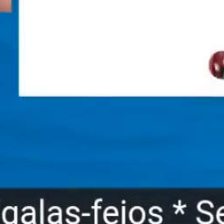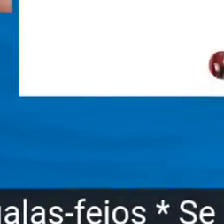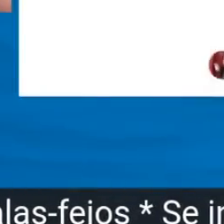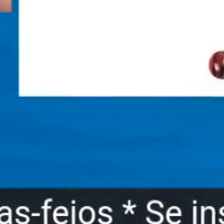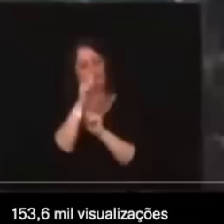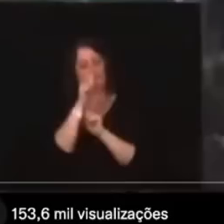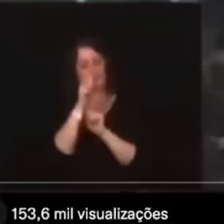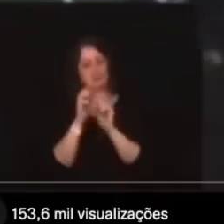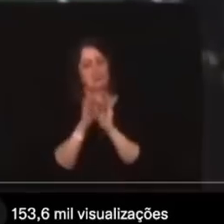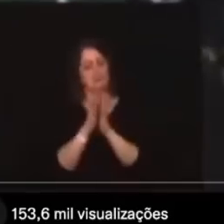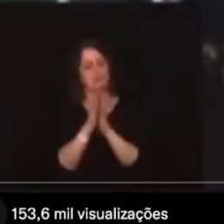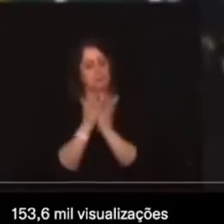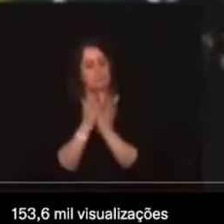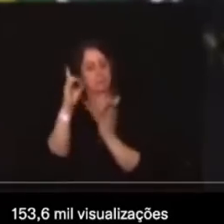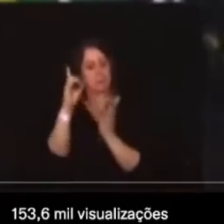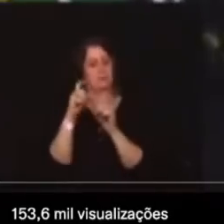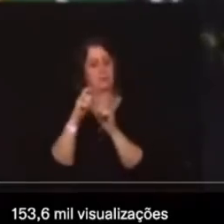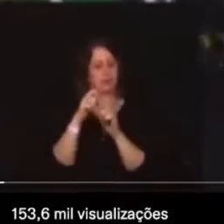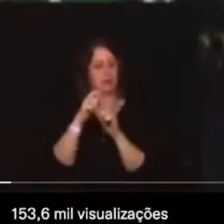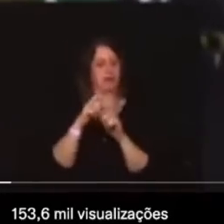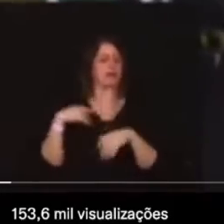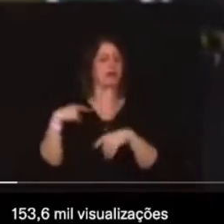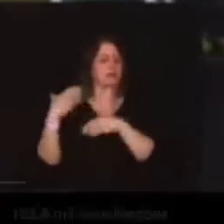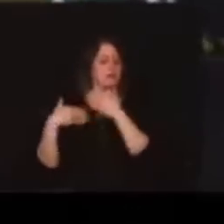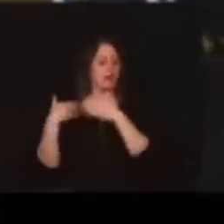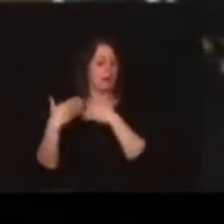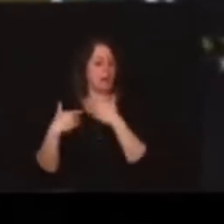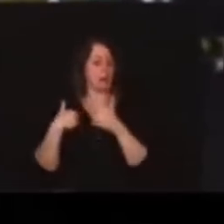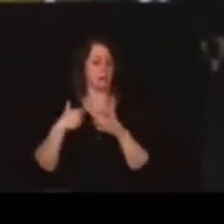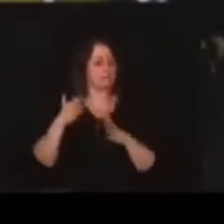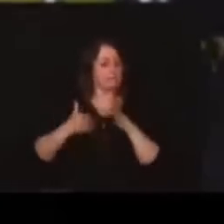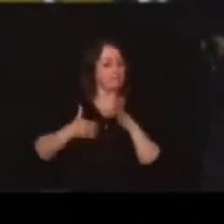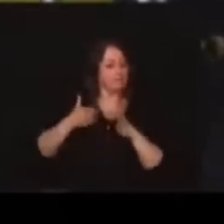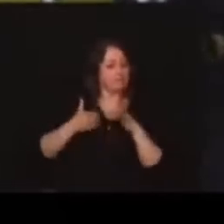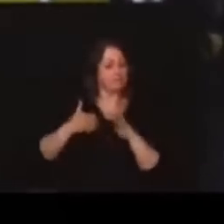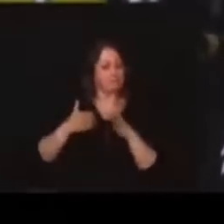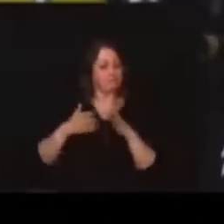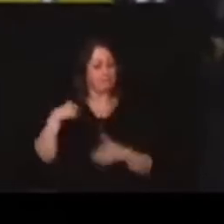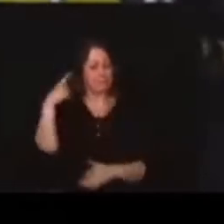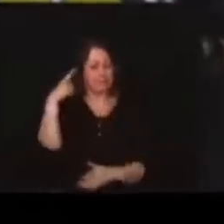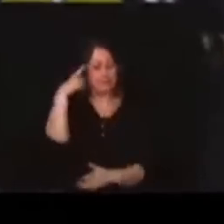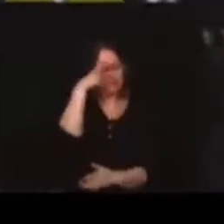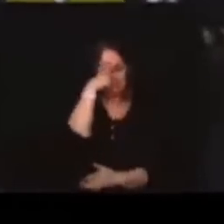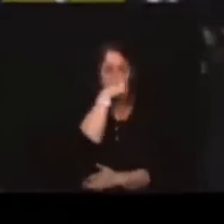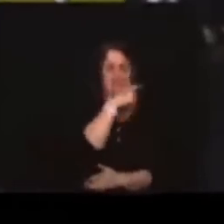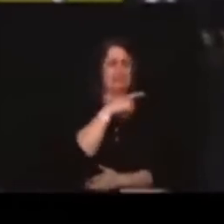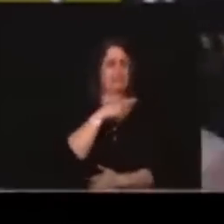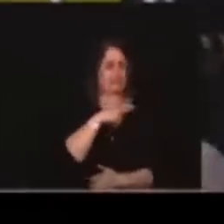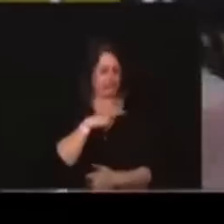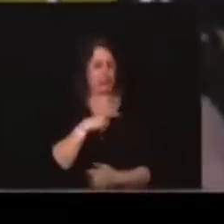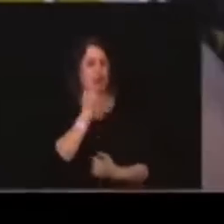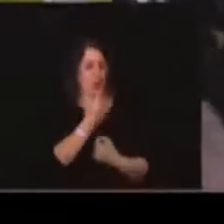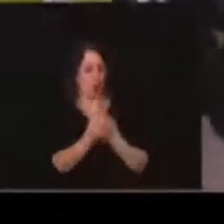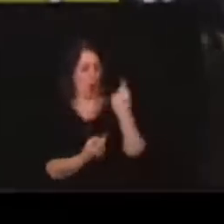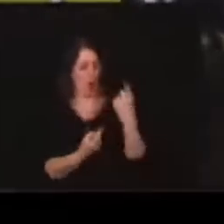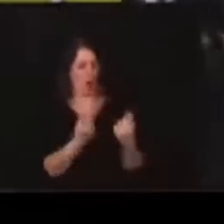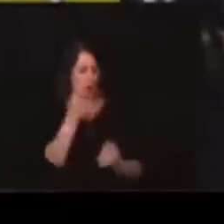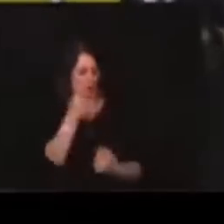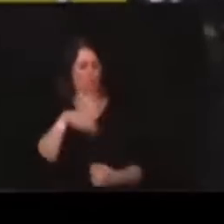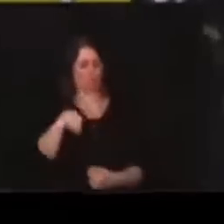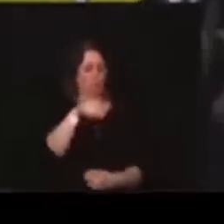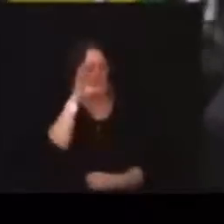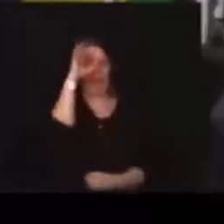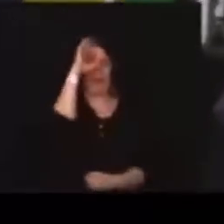jejum. Depois entramos numa outra fase, onde existe alguns aqui que vão